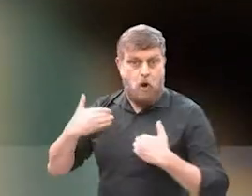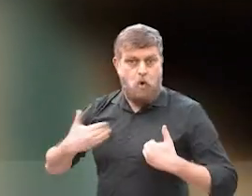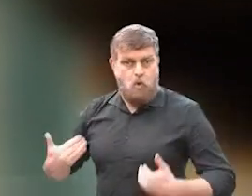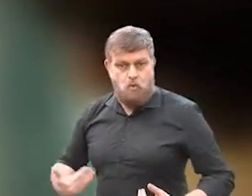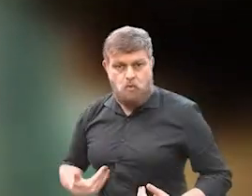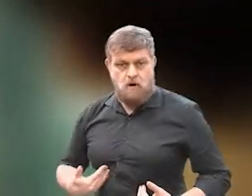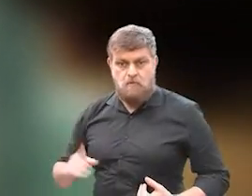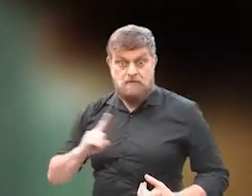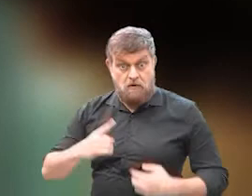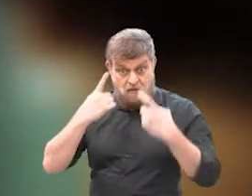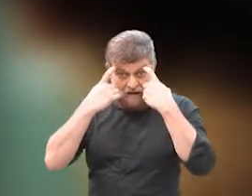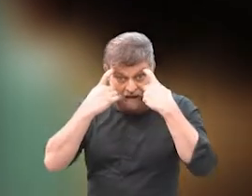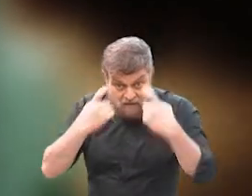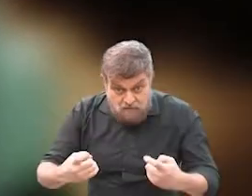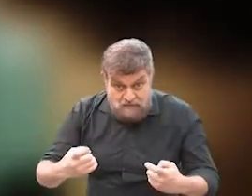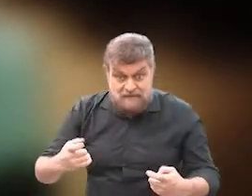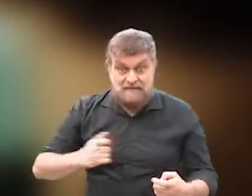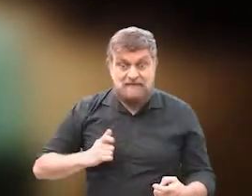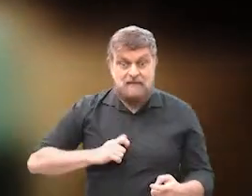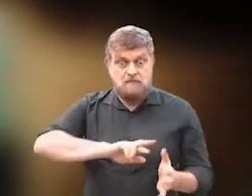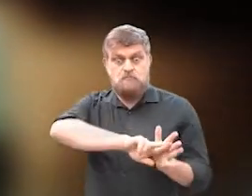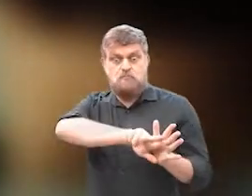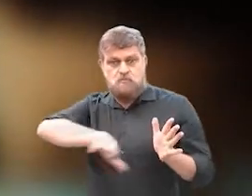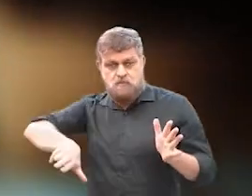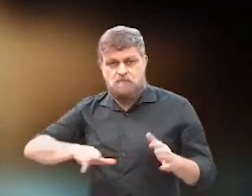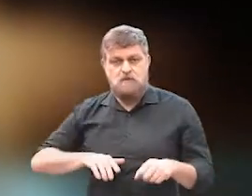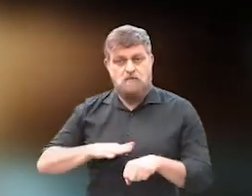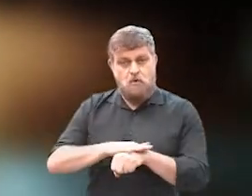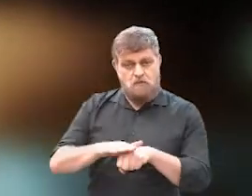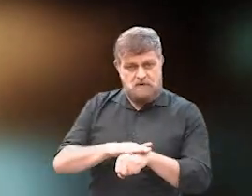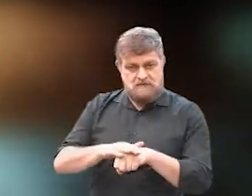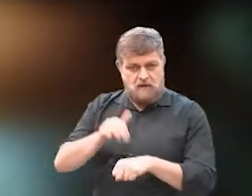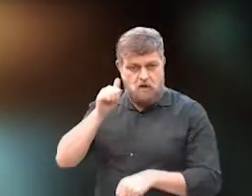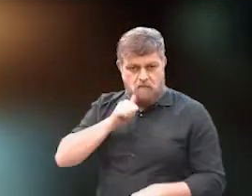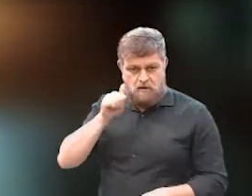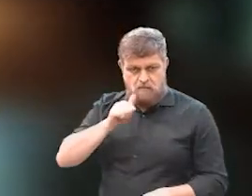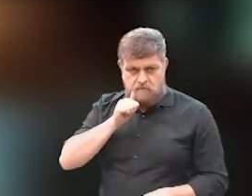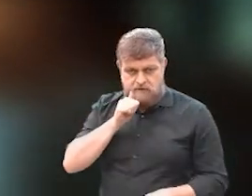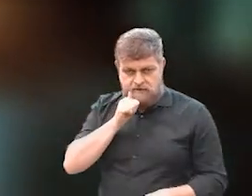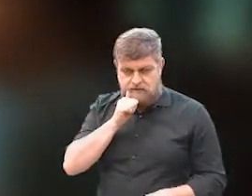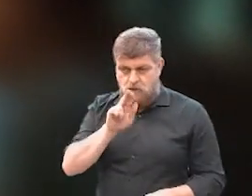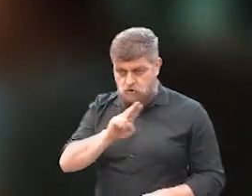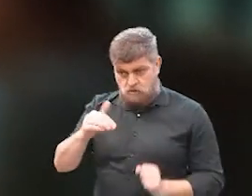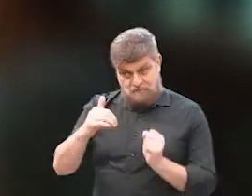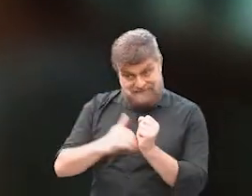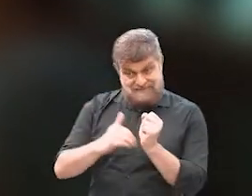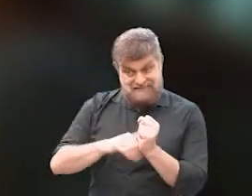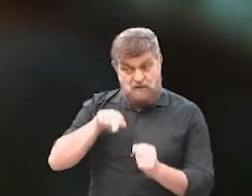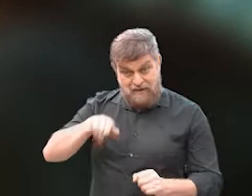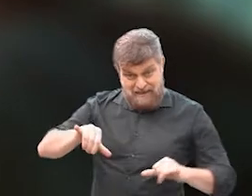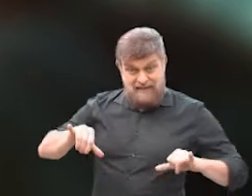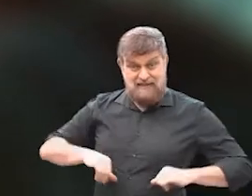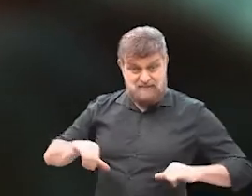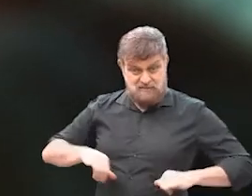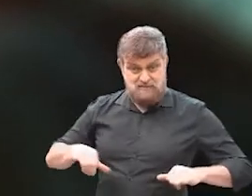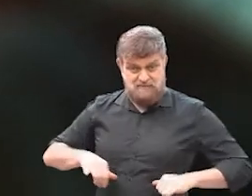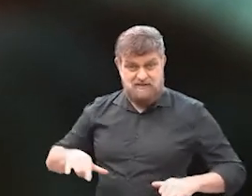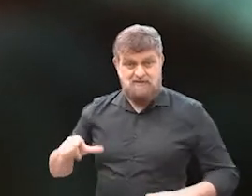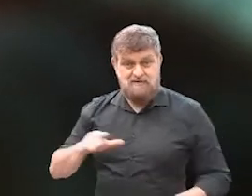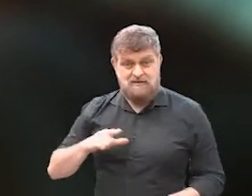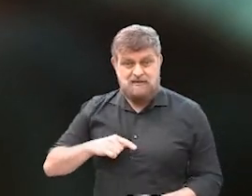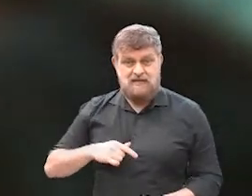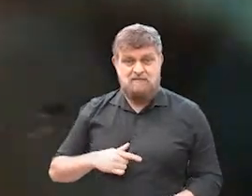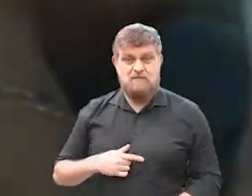que seja uma violência. Nós vamos conversar com uma senhora que não quer se identificar, que sofreu violência verbal cometida